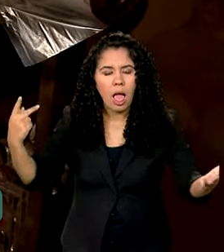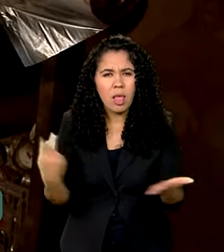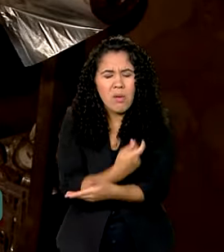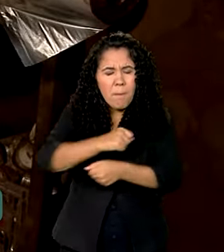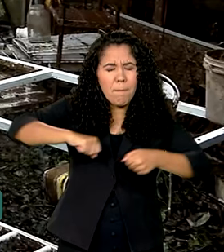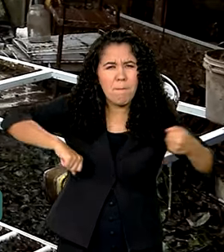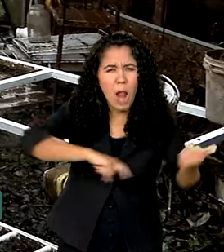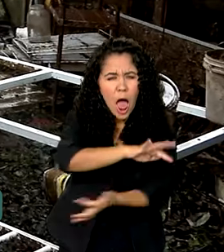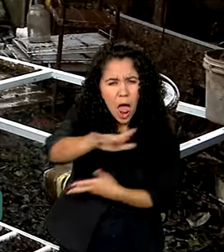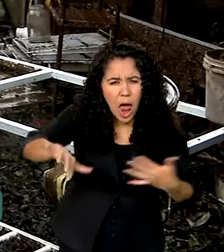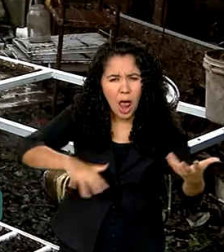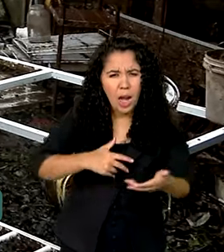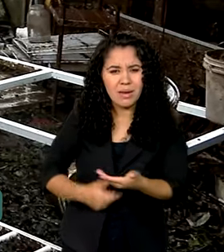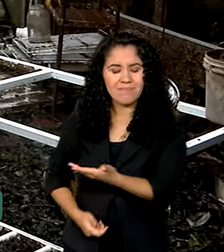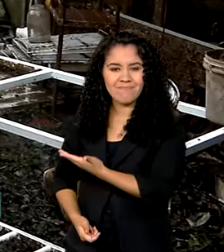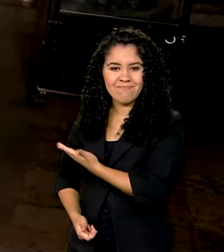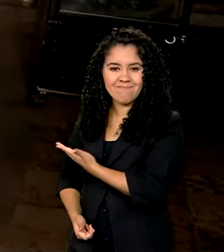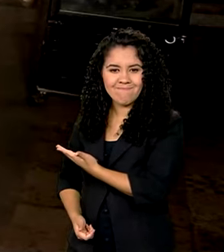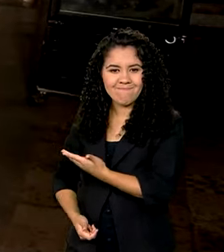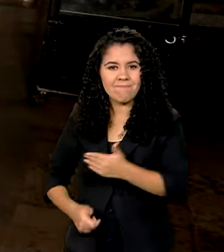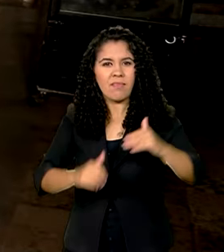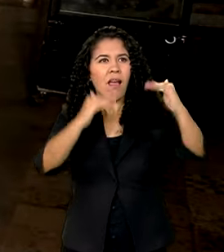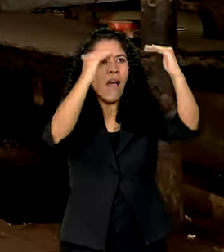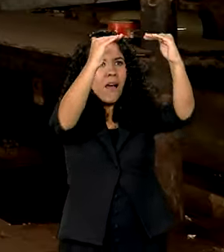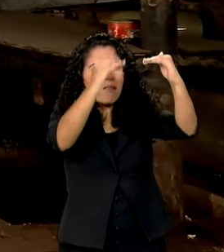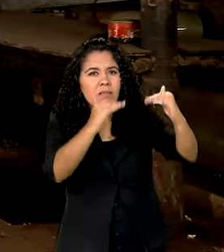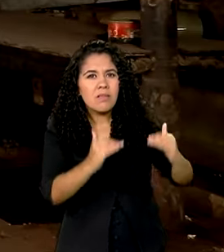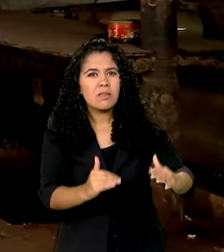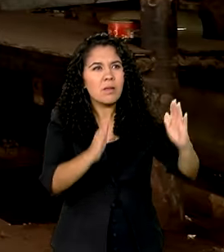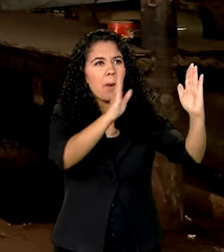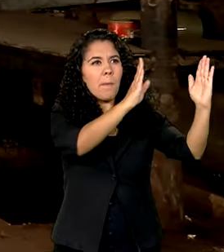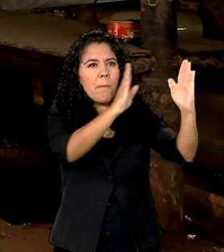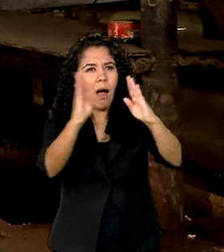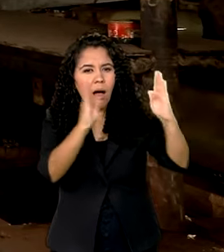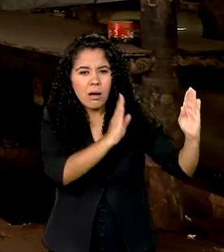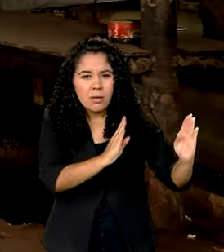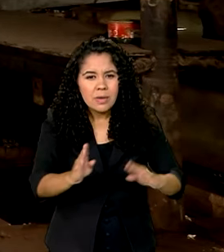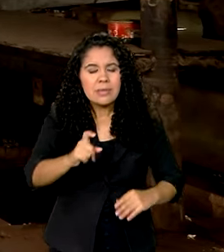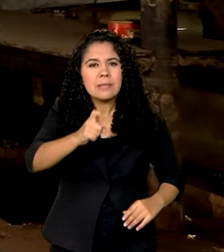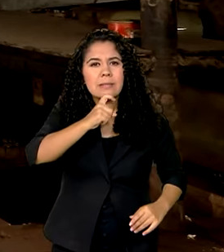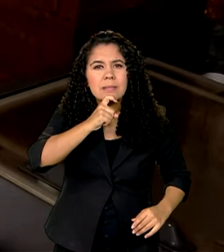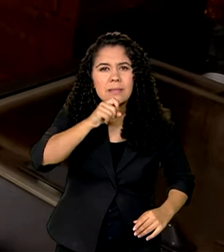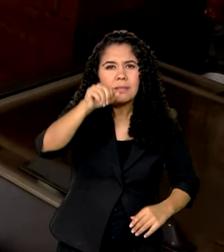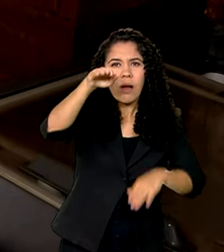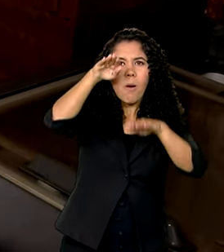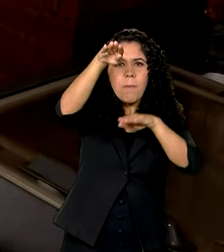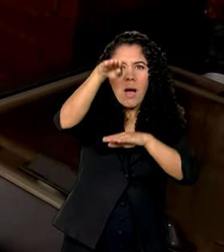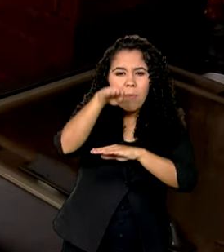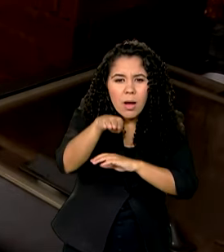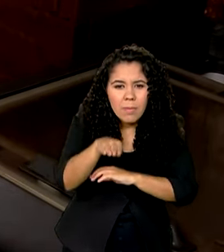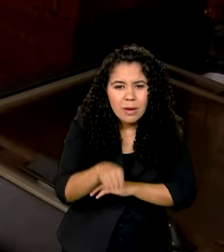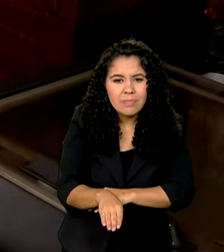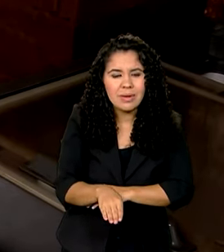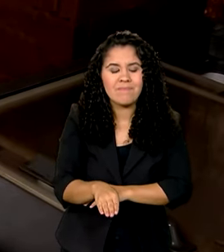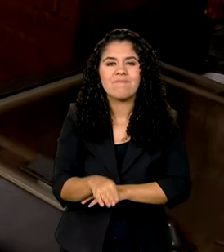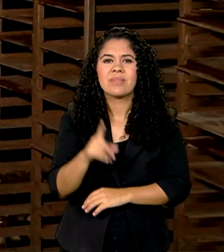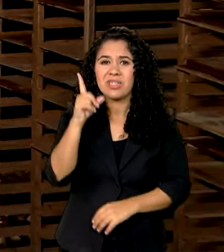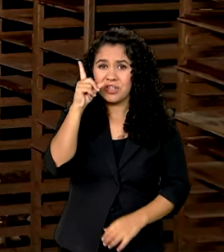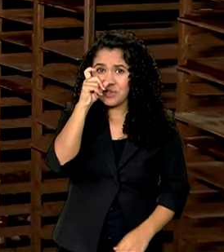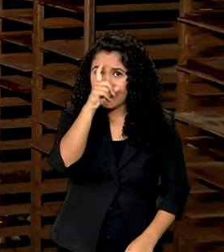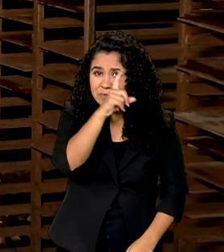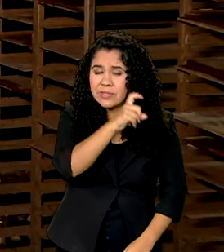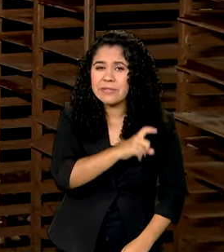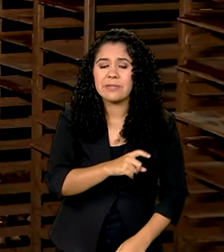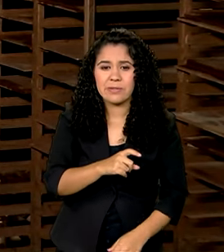cenário atual. Estantes, móveis, equipamentos de refrigeração. Difícil até distinguir